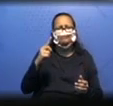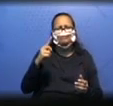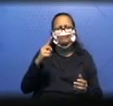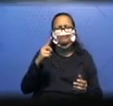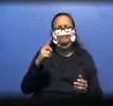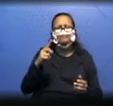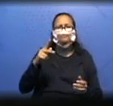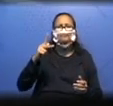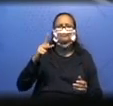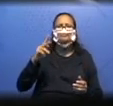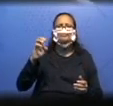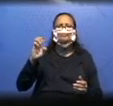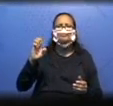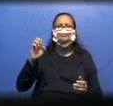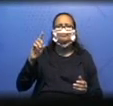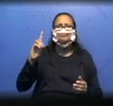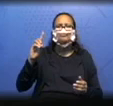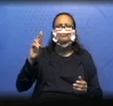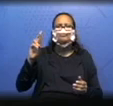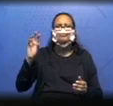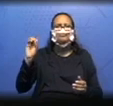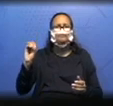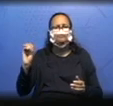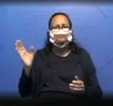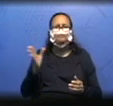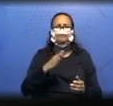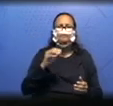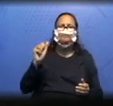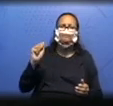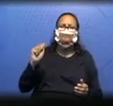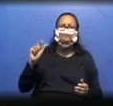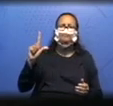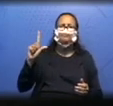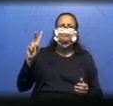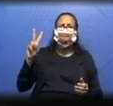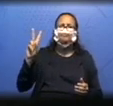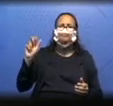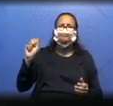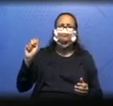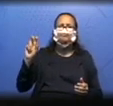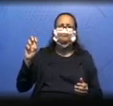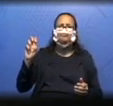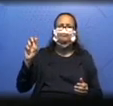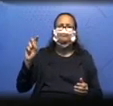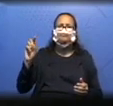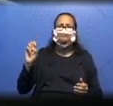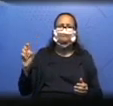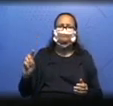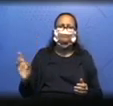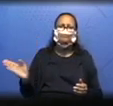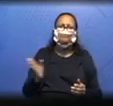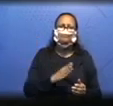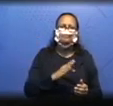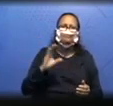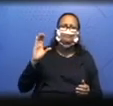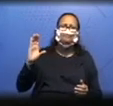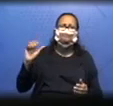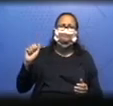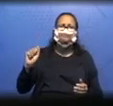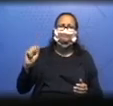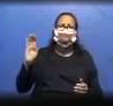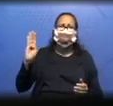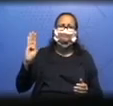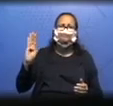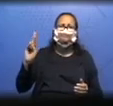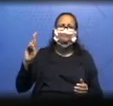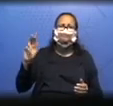comandada por Pedro Álvares Cabral. Essa viagem tinha como objetivo